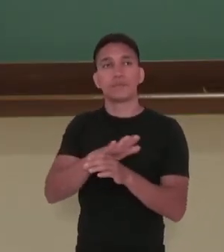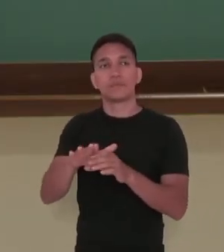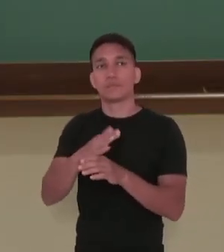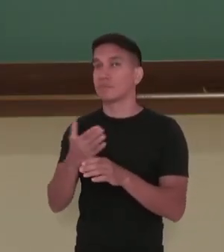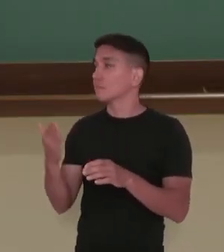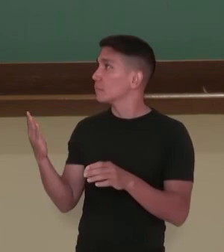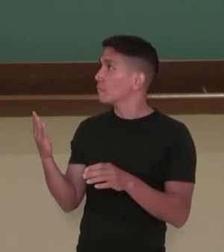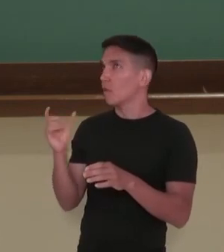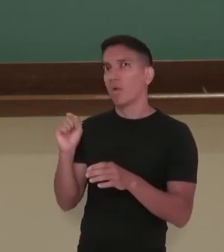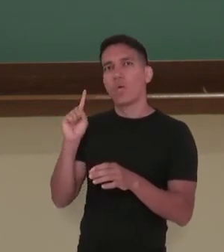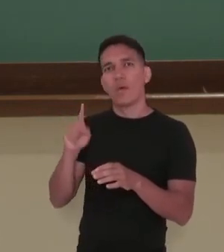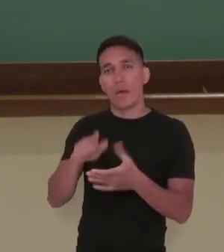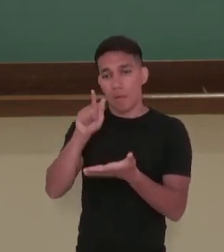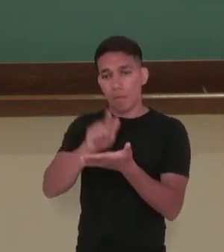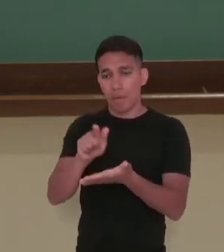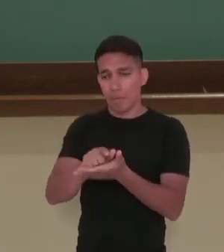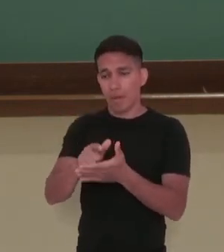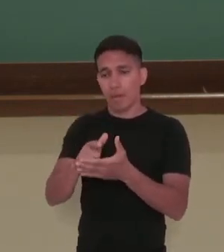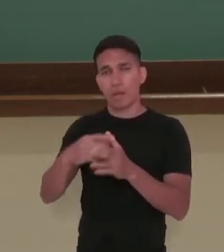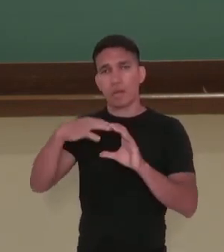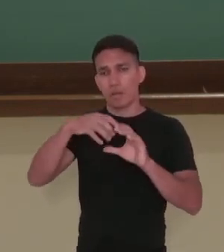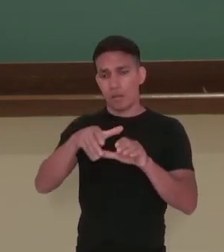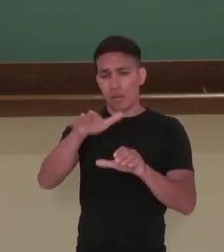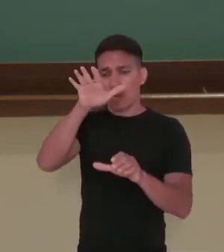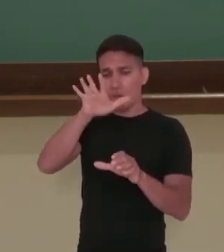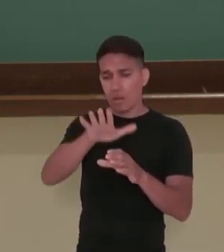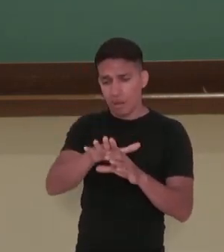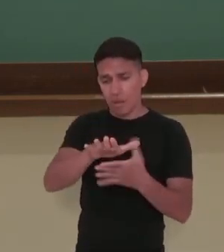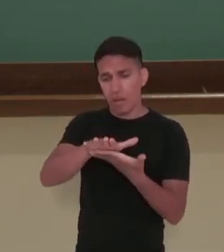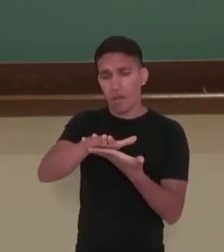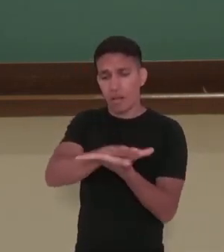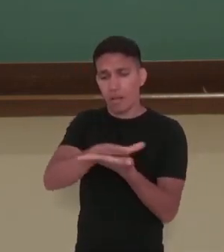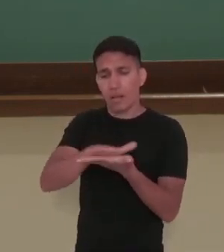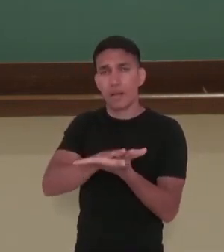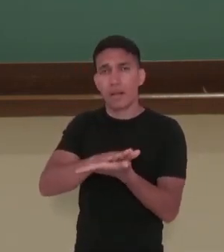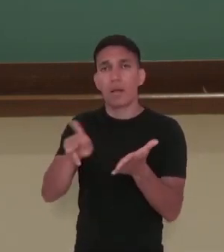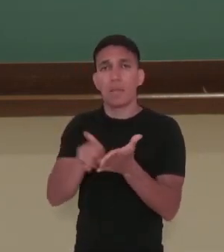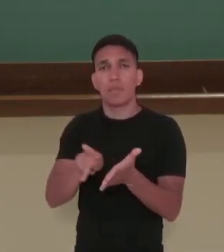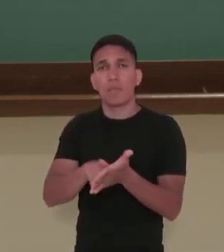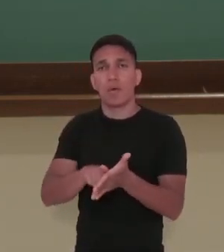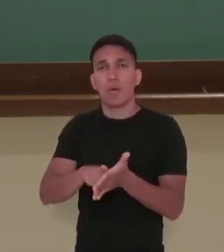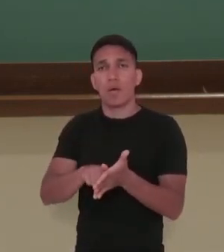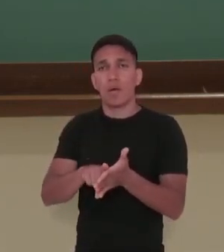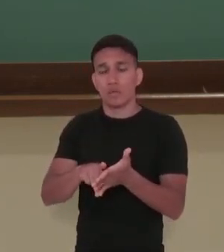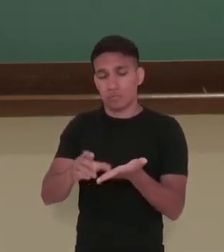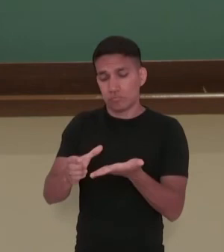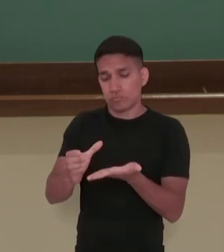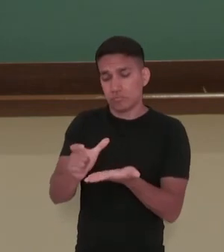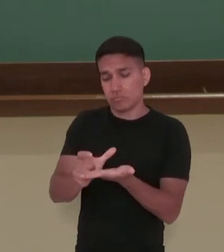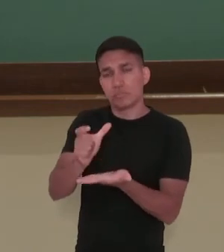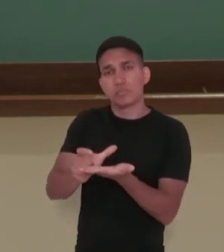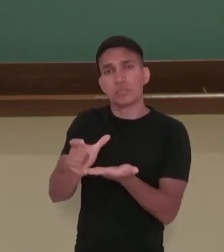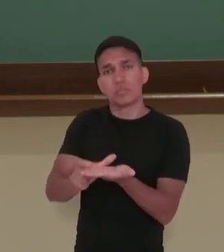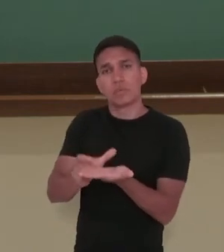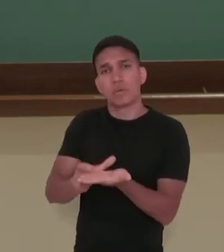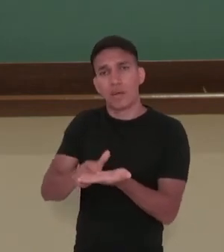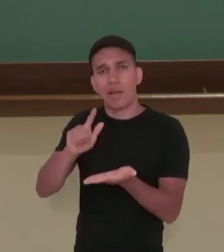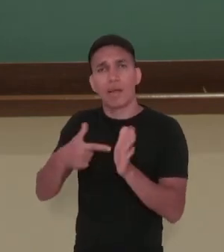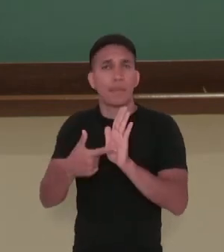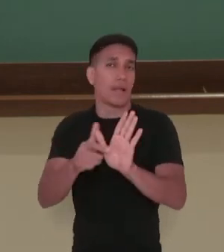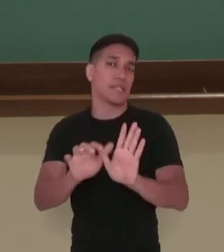vai pegar lá um papel e coloca, e onde você colocar aquele papel dentro da esfericidade do nosso planeta, vai ser a